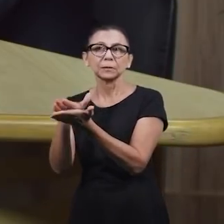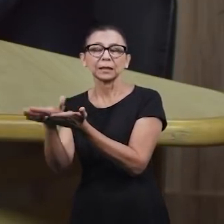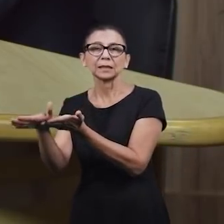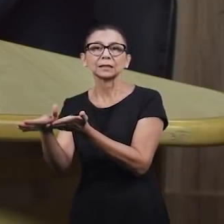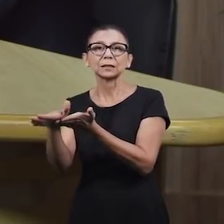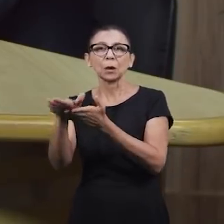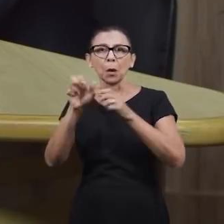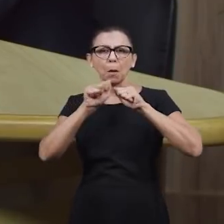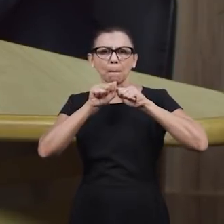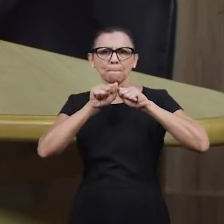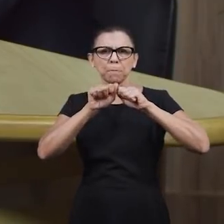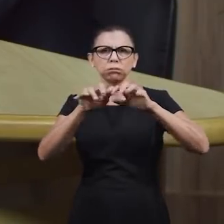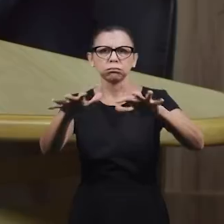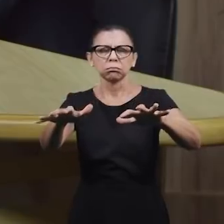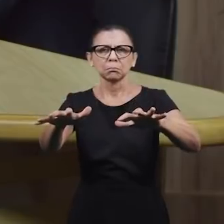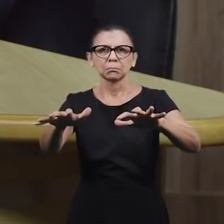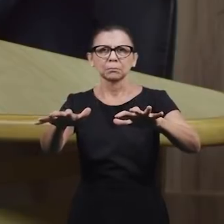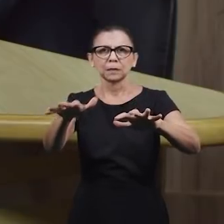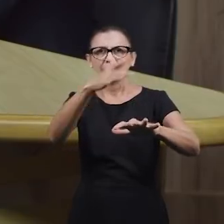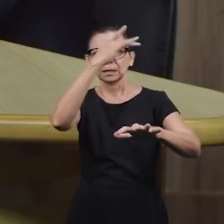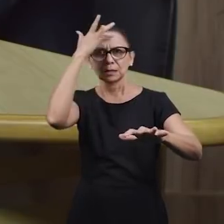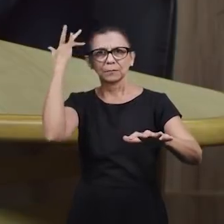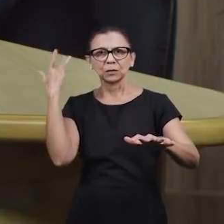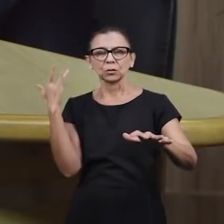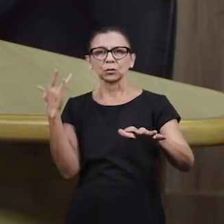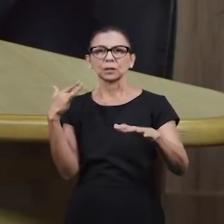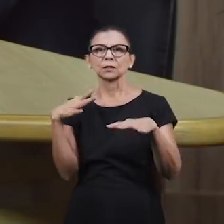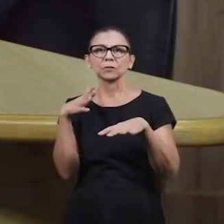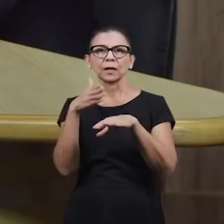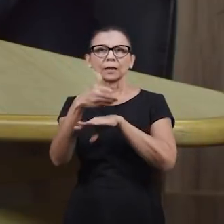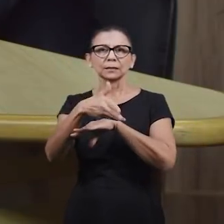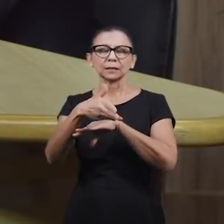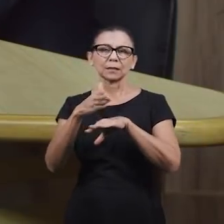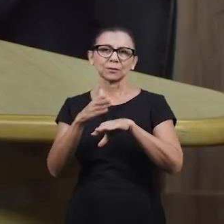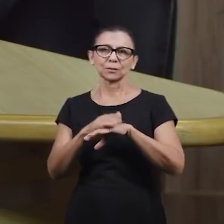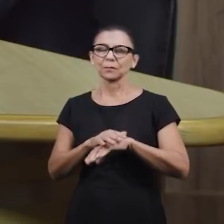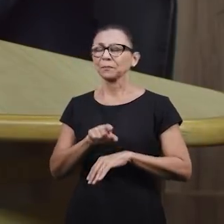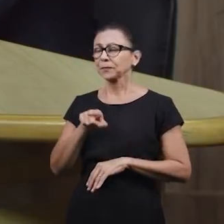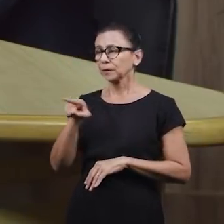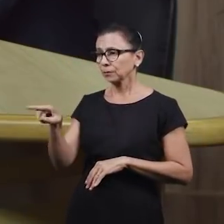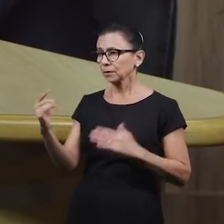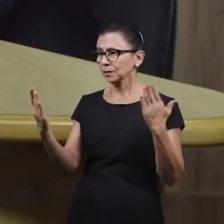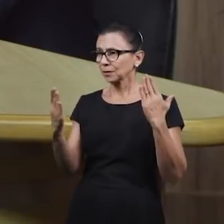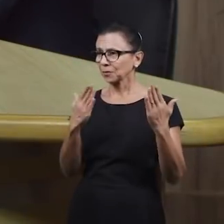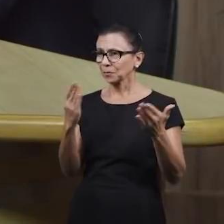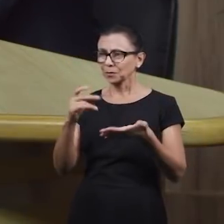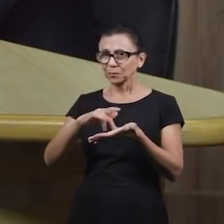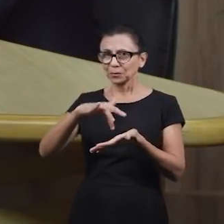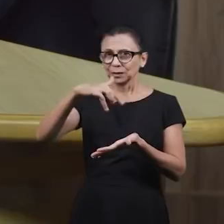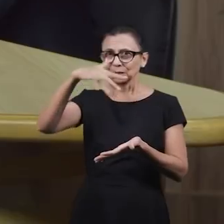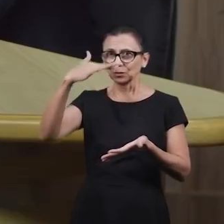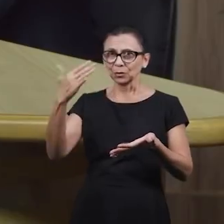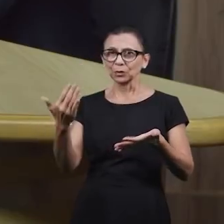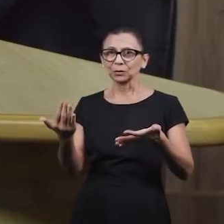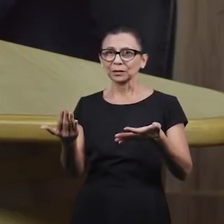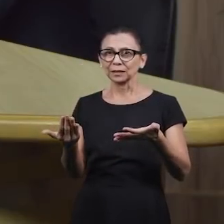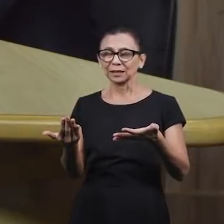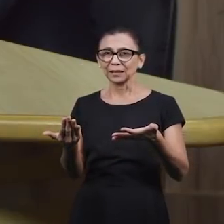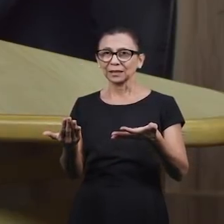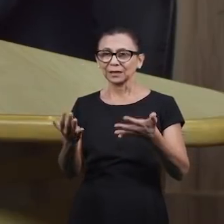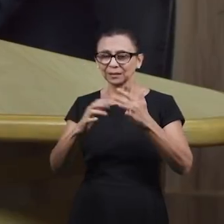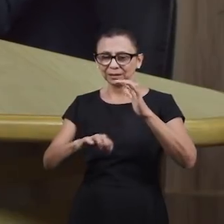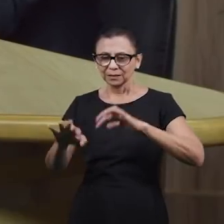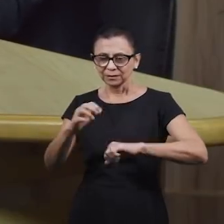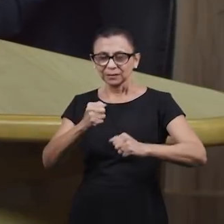a muitas pessoas e chegar até nós hoje. E você fez aqui uma associação com o tesouro escondido no campo. O tesouro escondido, porque,